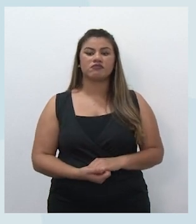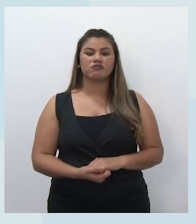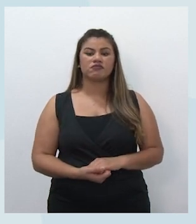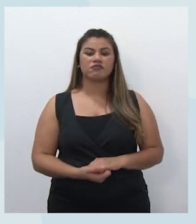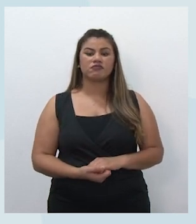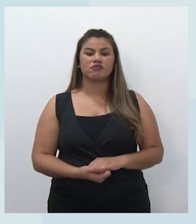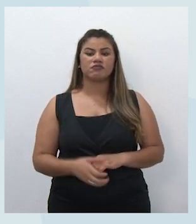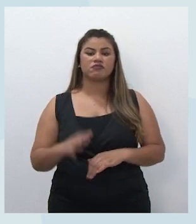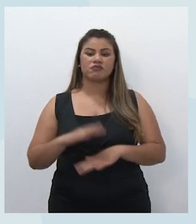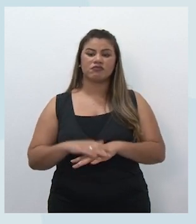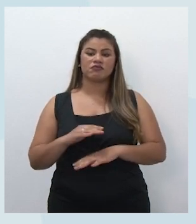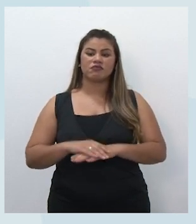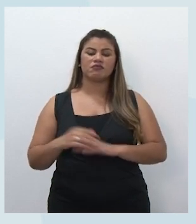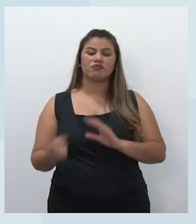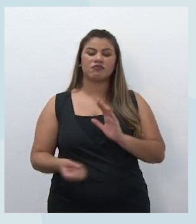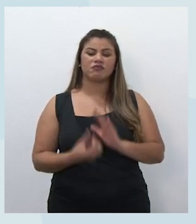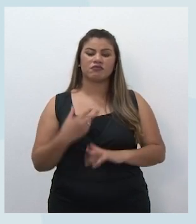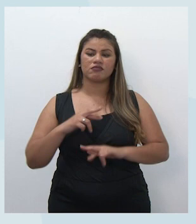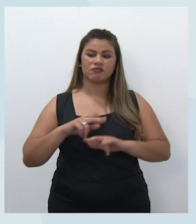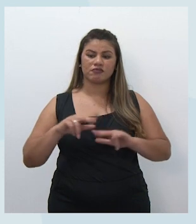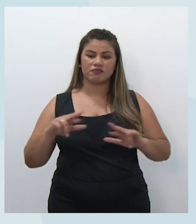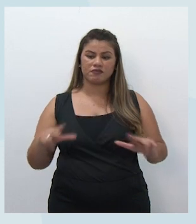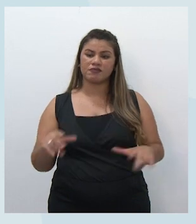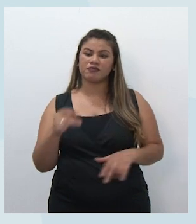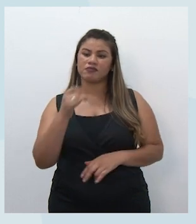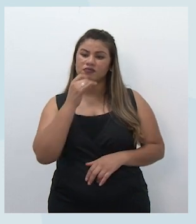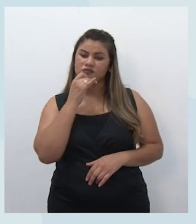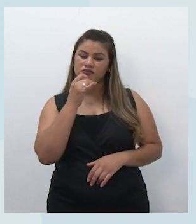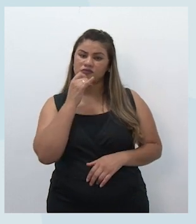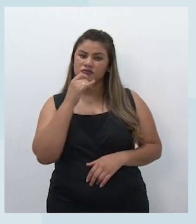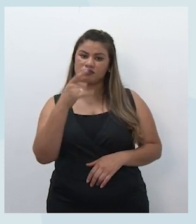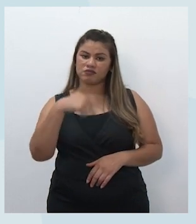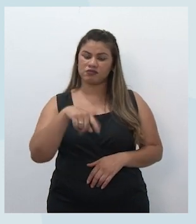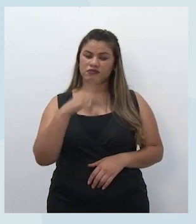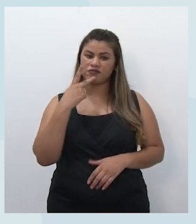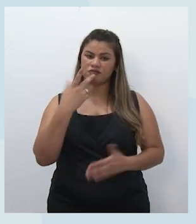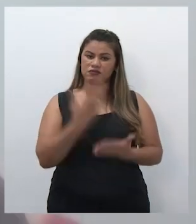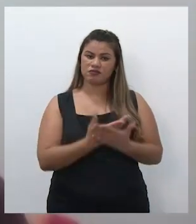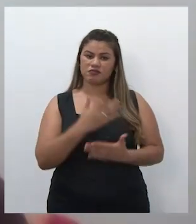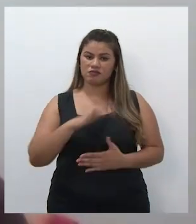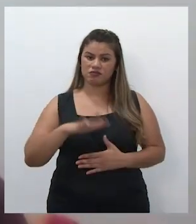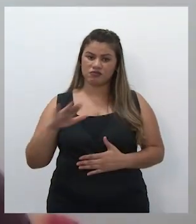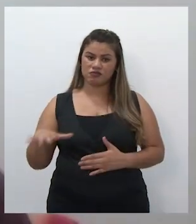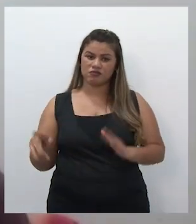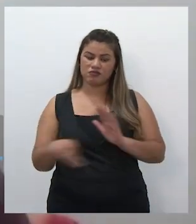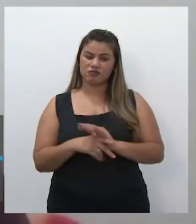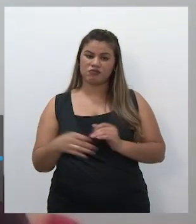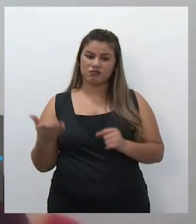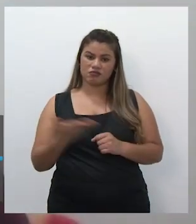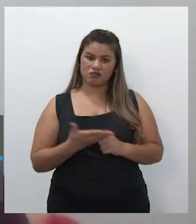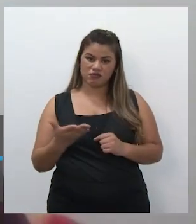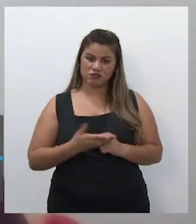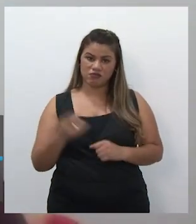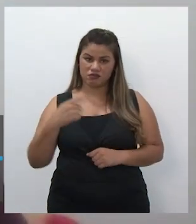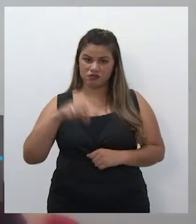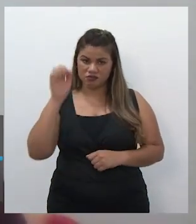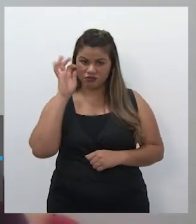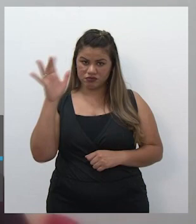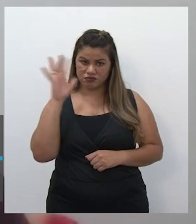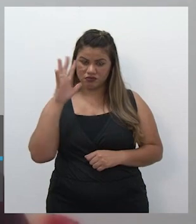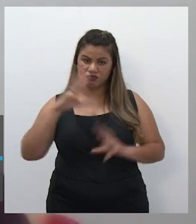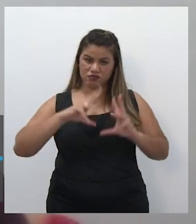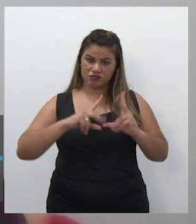E produzir também coisas. Então, vocês vejam, quando a gente fala dos estudantes, né, do ensino médio, a gente tem que pensar como é que todos